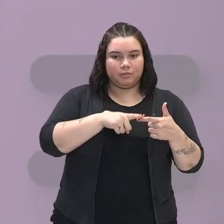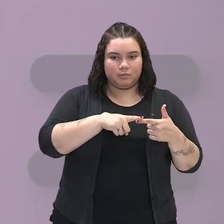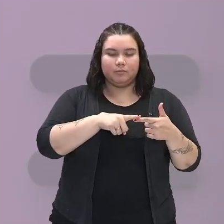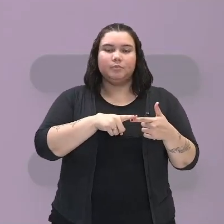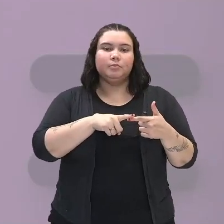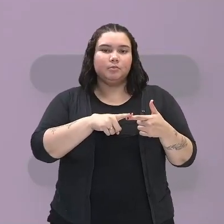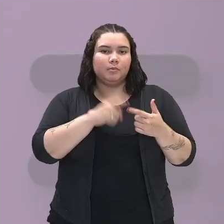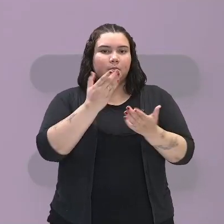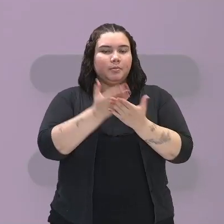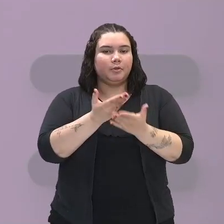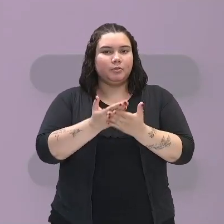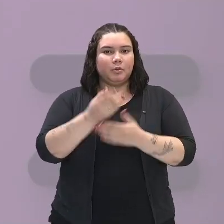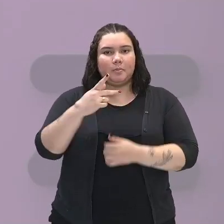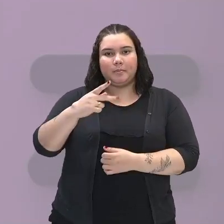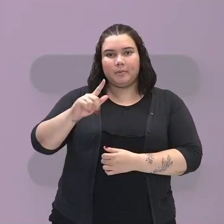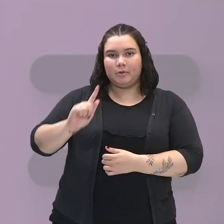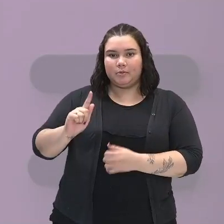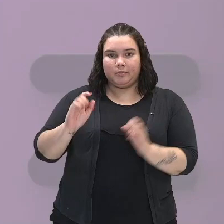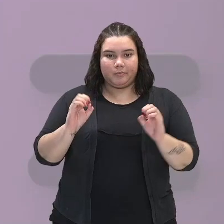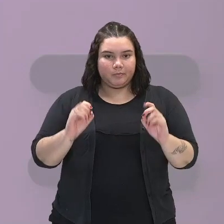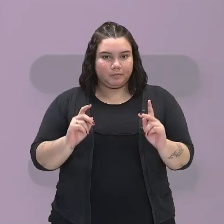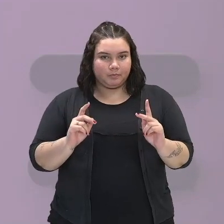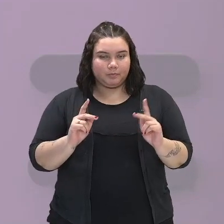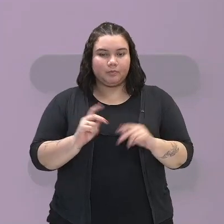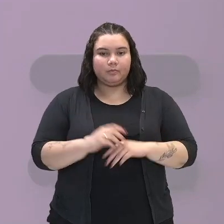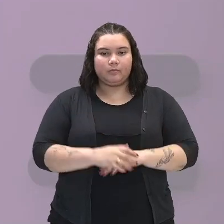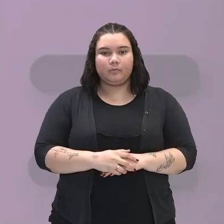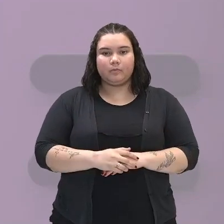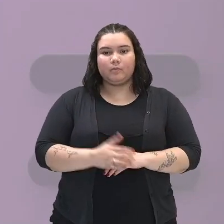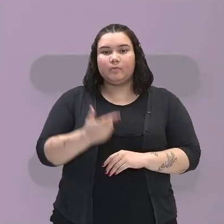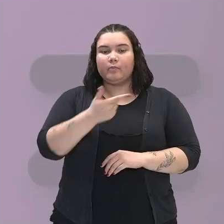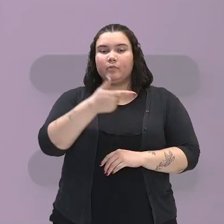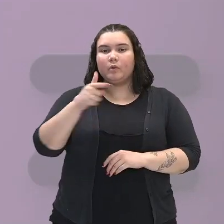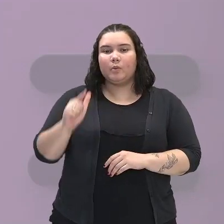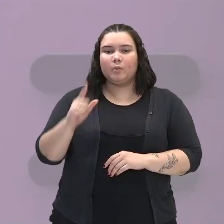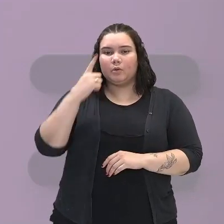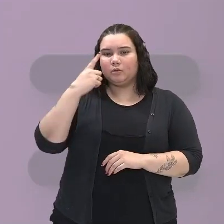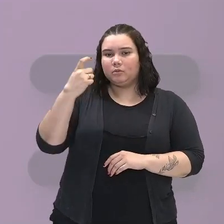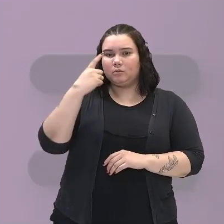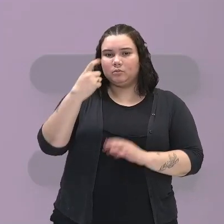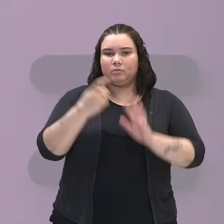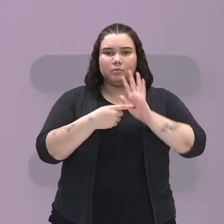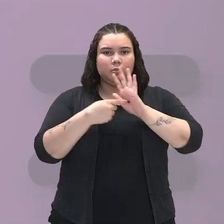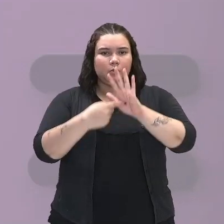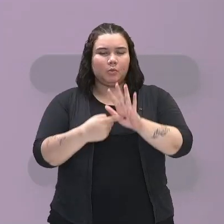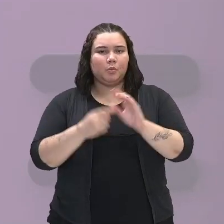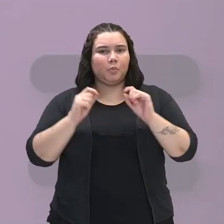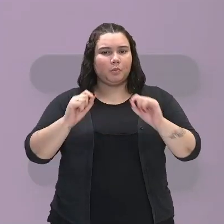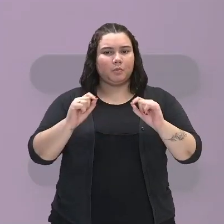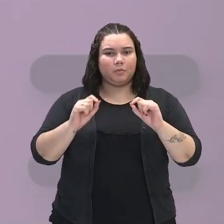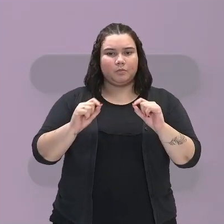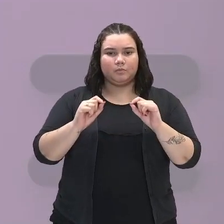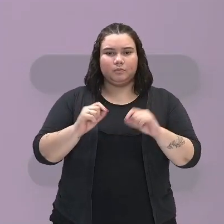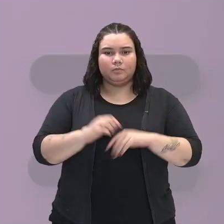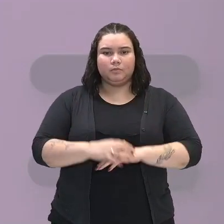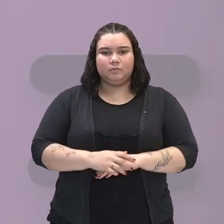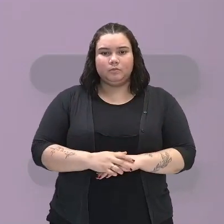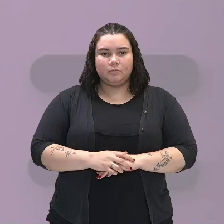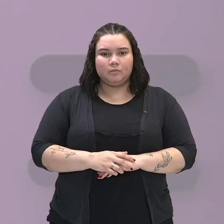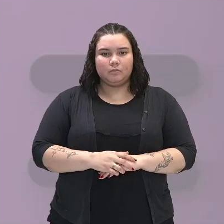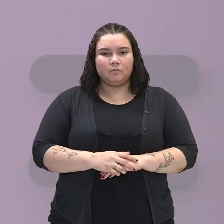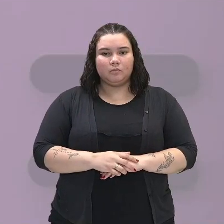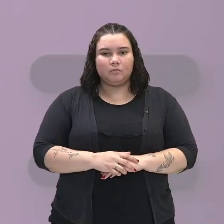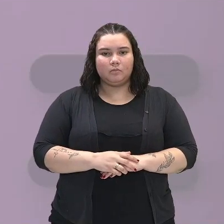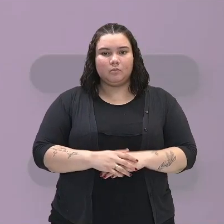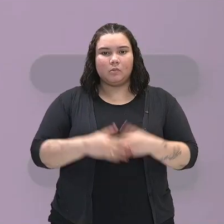trabalhar a progressão geométrica, tá? Uma outra coisa interessante na progressão geométrica é que